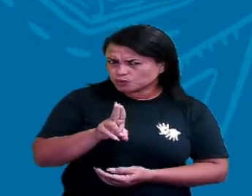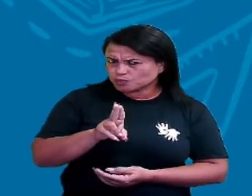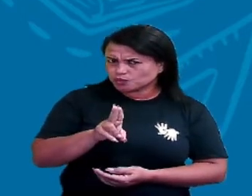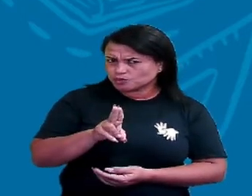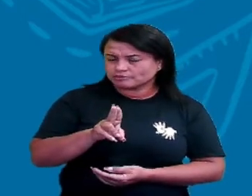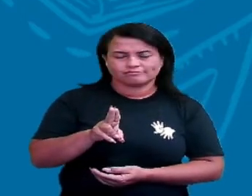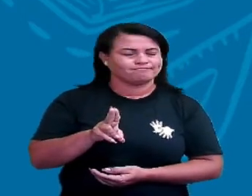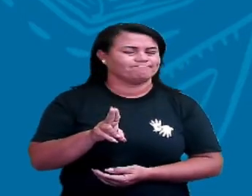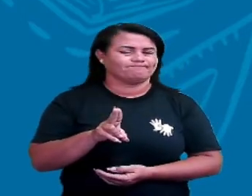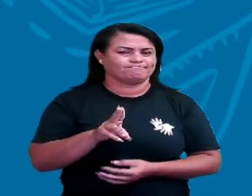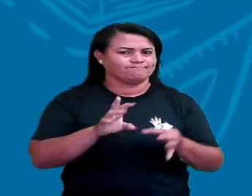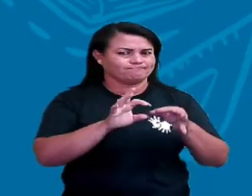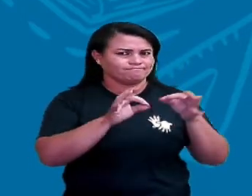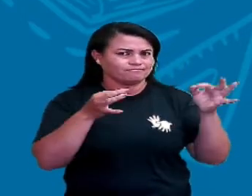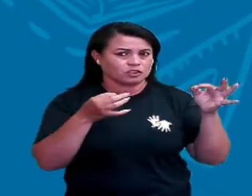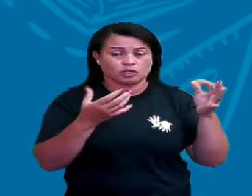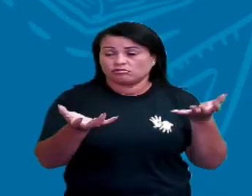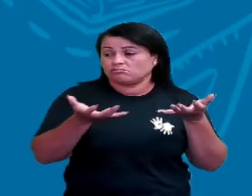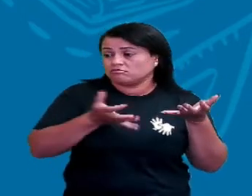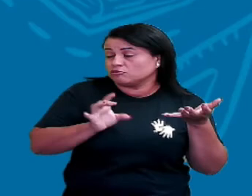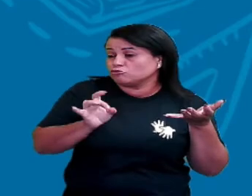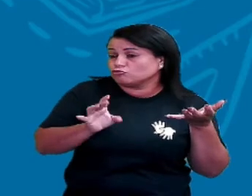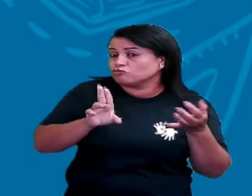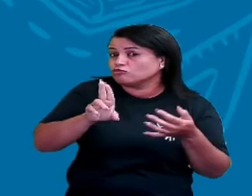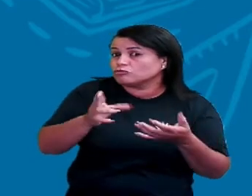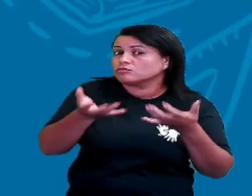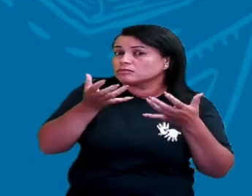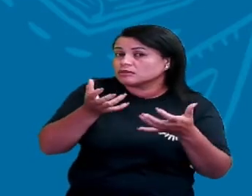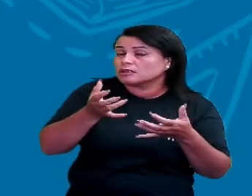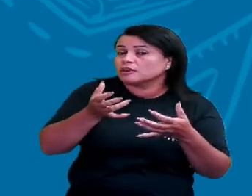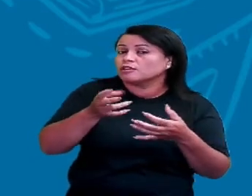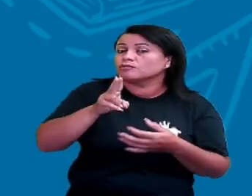conta? Não, que eu não quero U. Eu quero